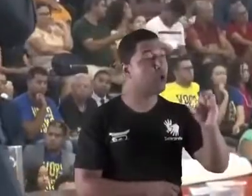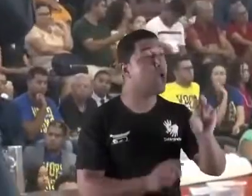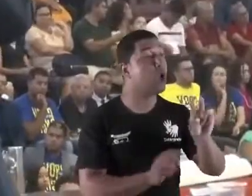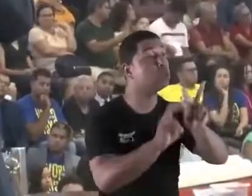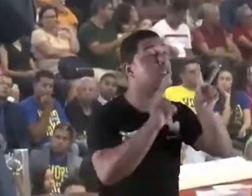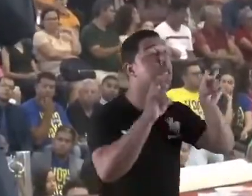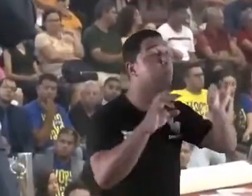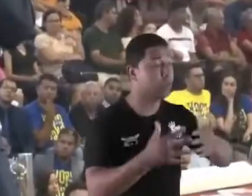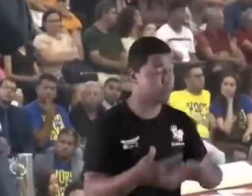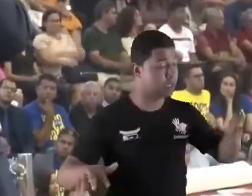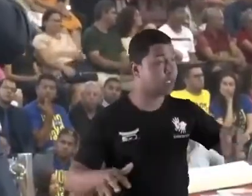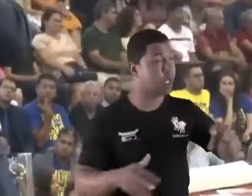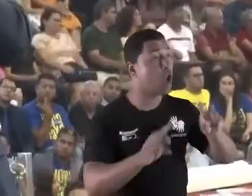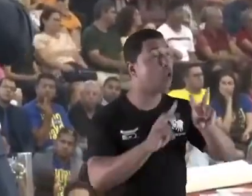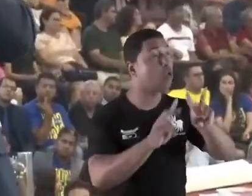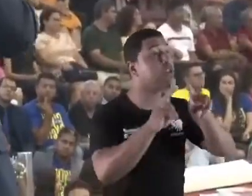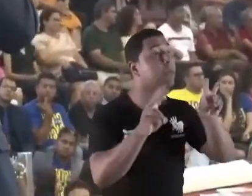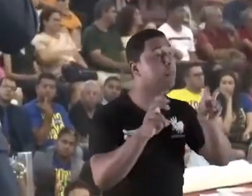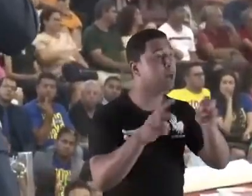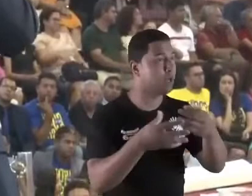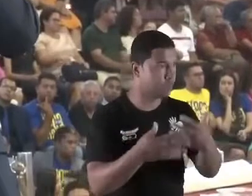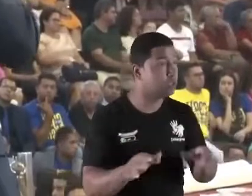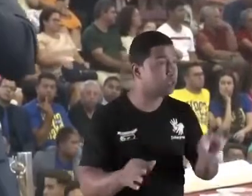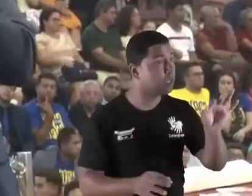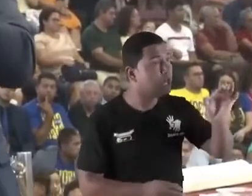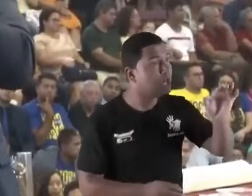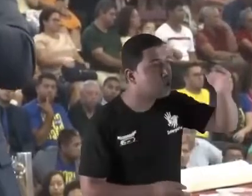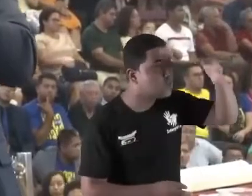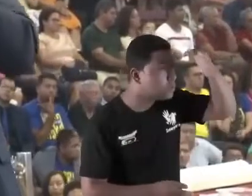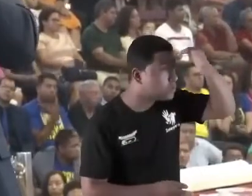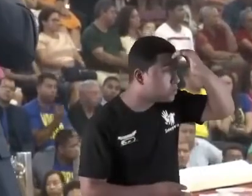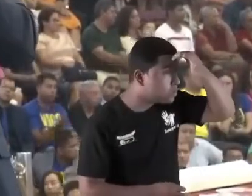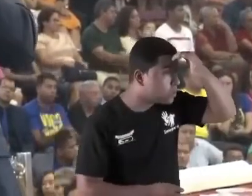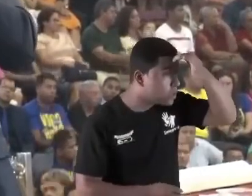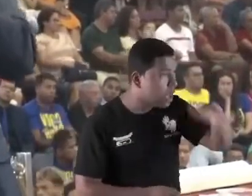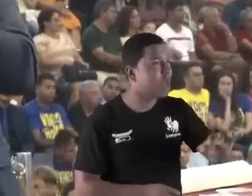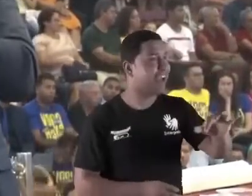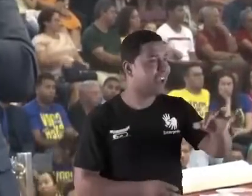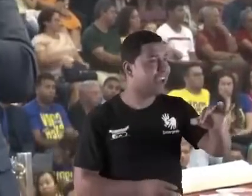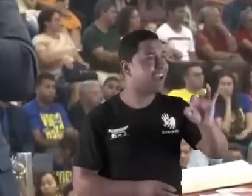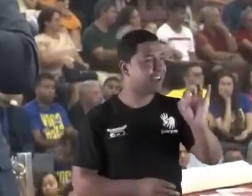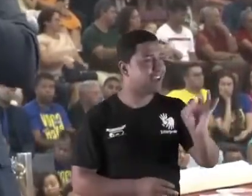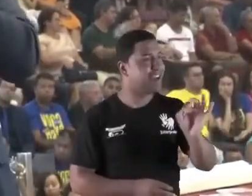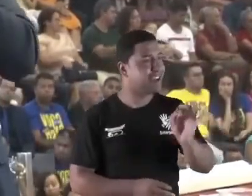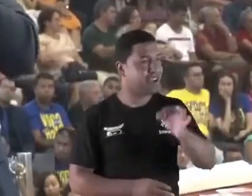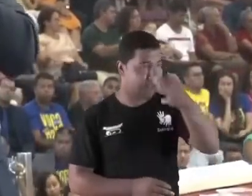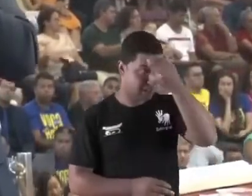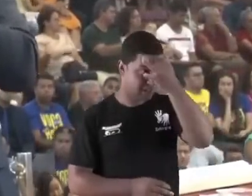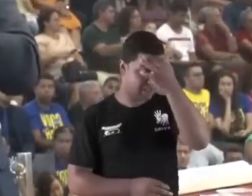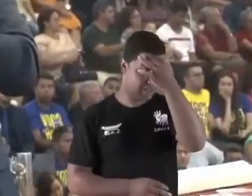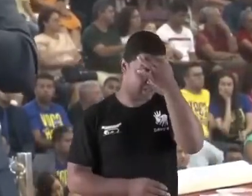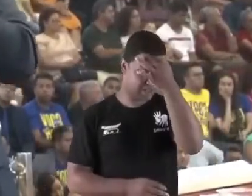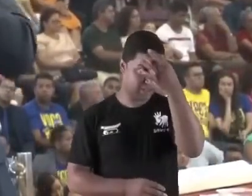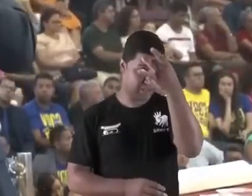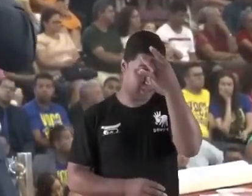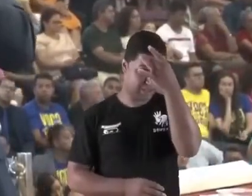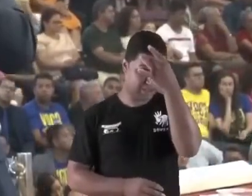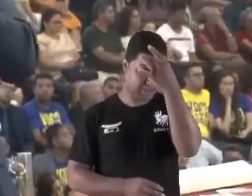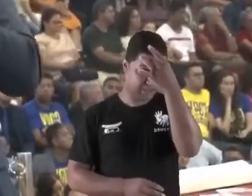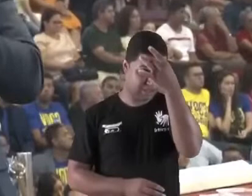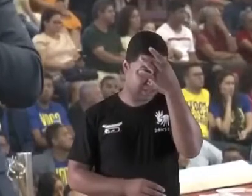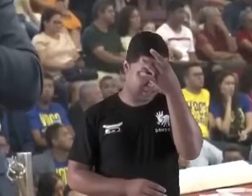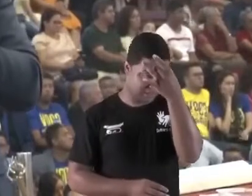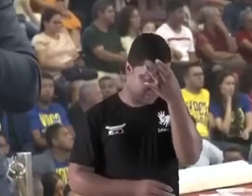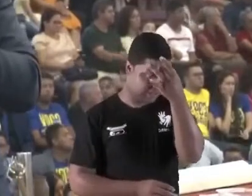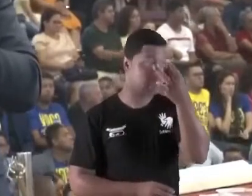do ministério de Cristo: leão, boi, águia